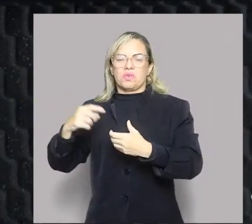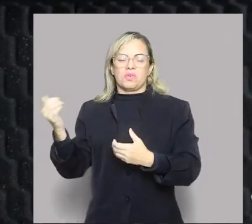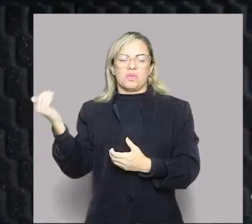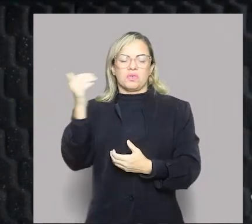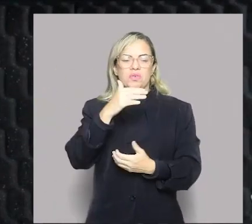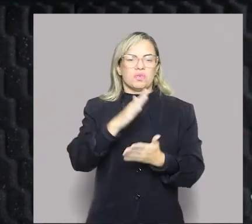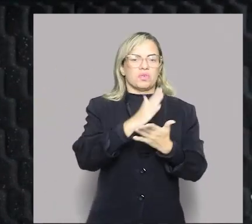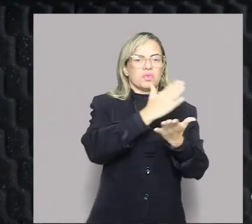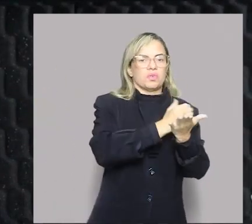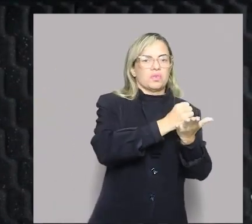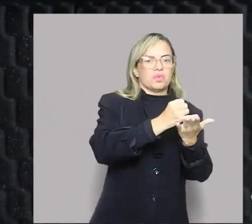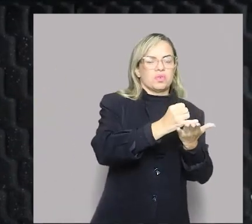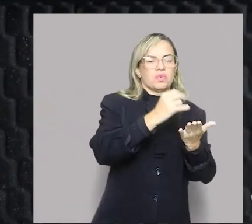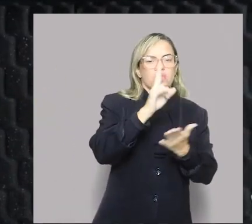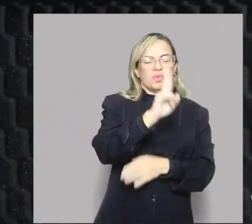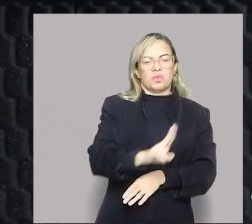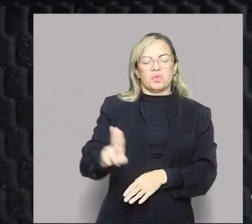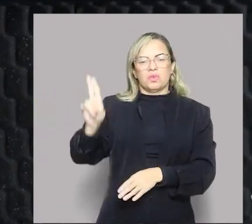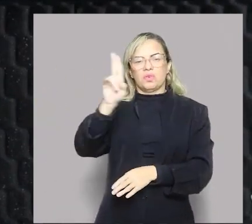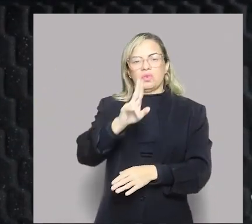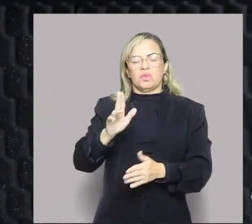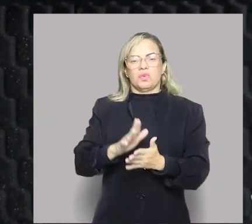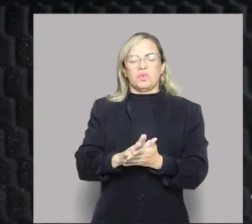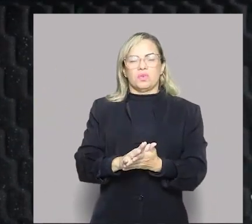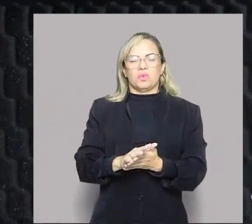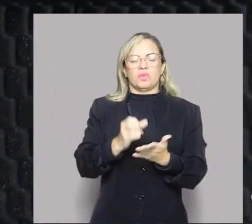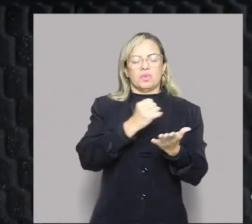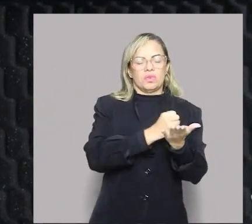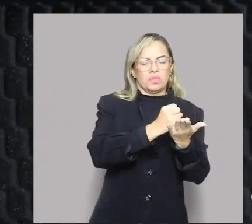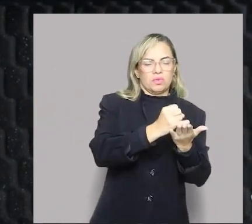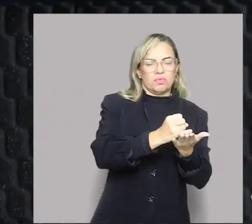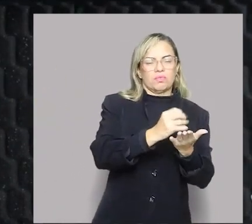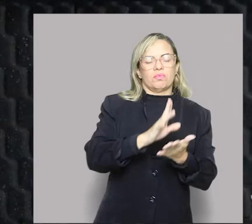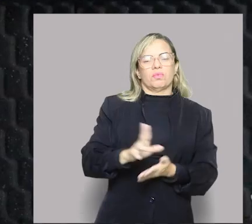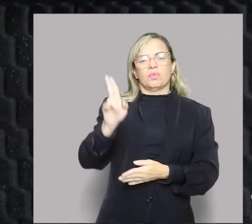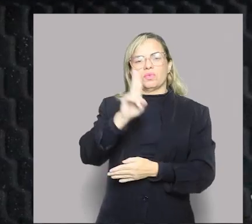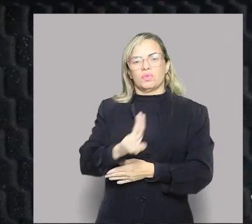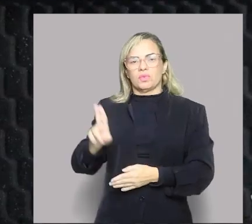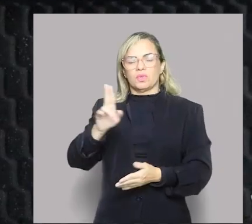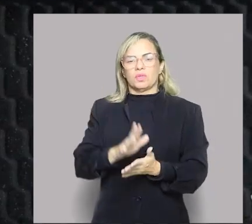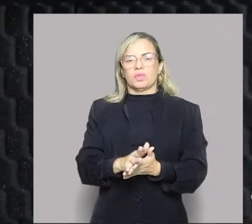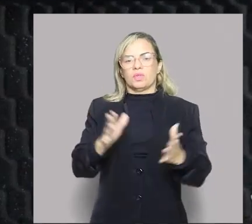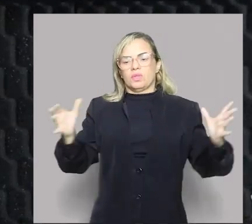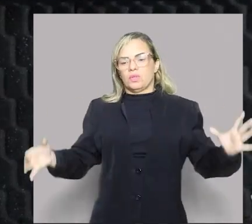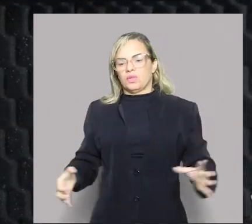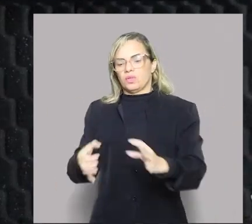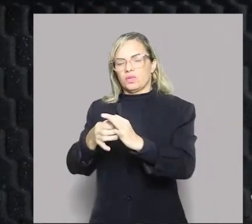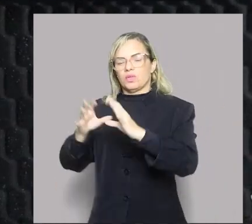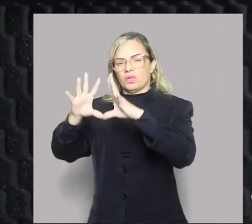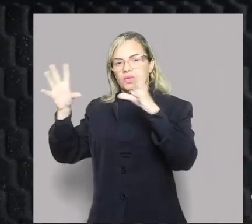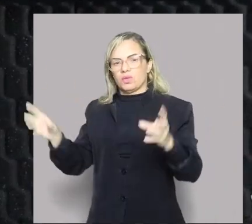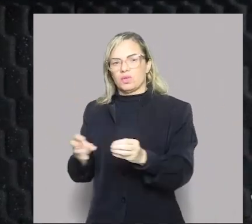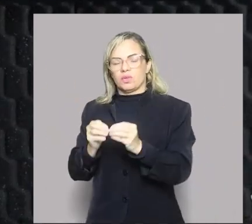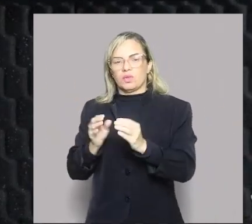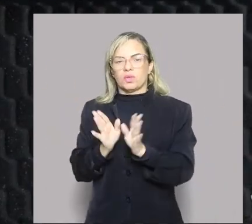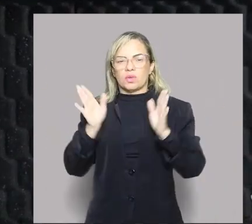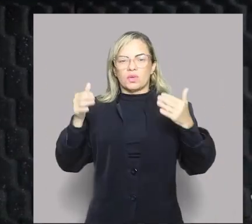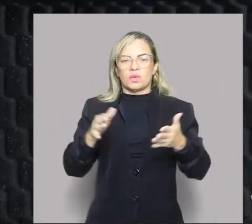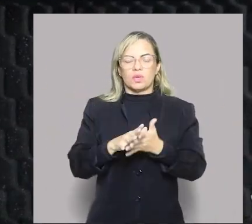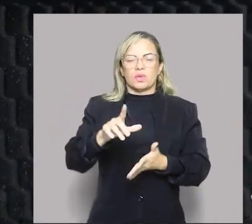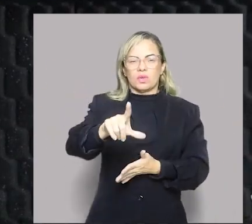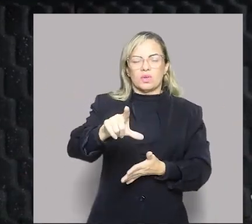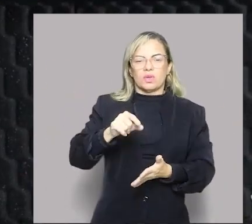tão útil que você utilizou na introdução, tá certo? Então, fique atento, eleja